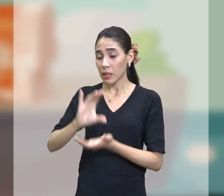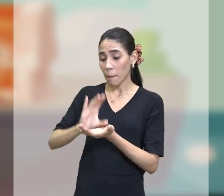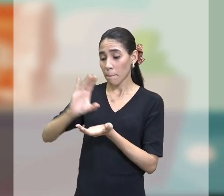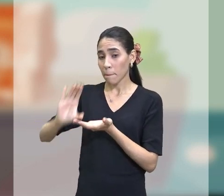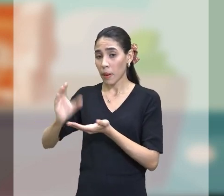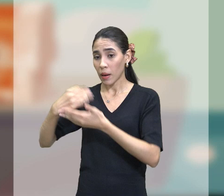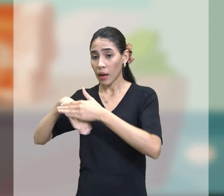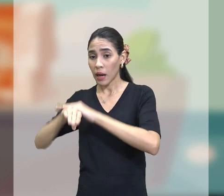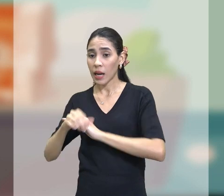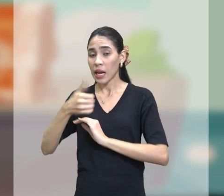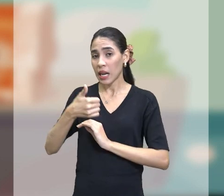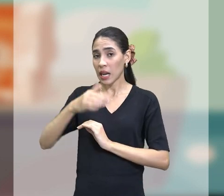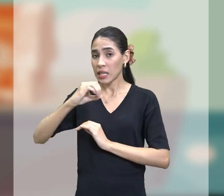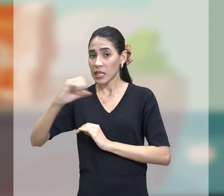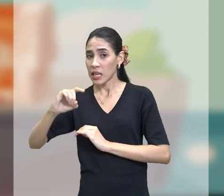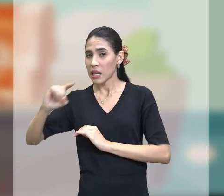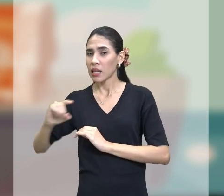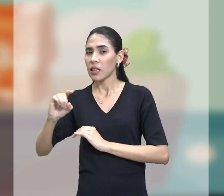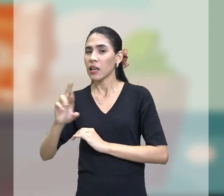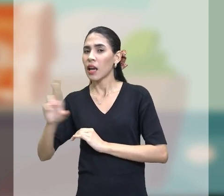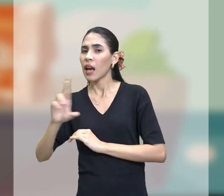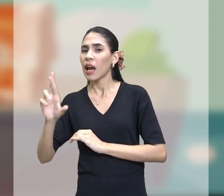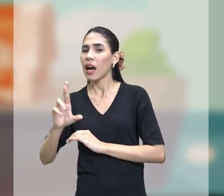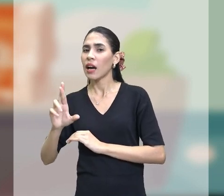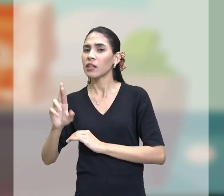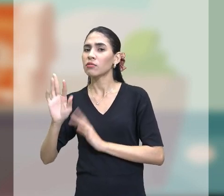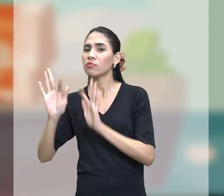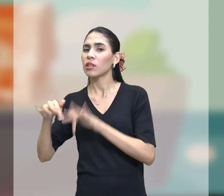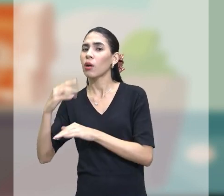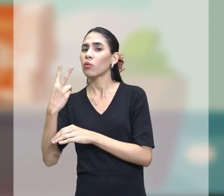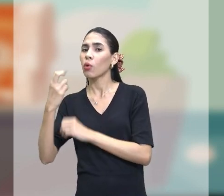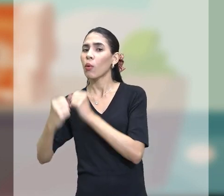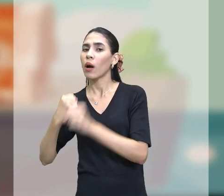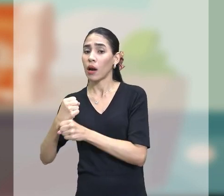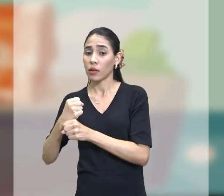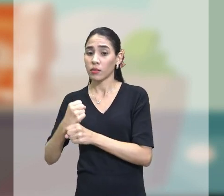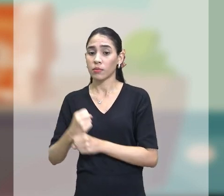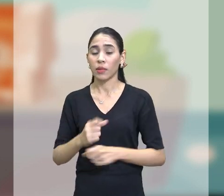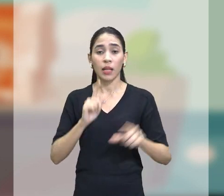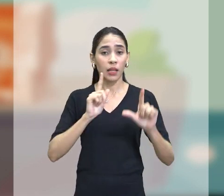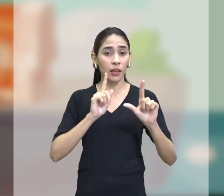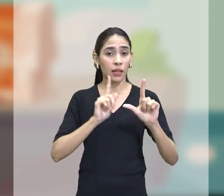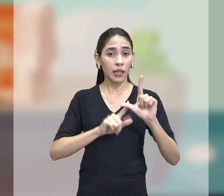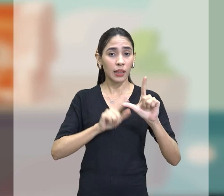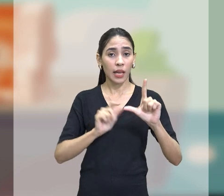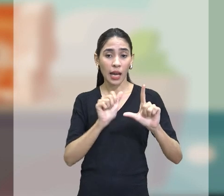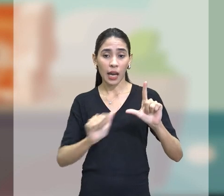de R$ 100 renderia ao final de 2 anos? Letra A, R$